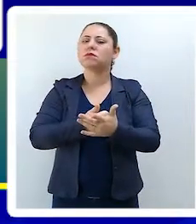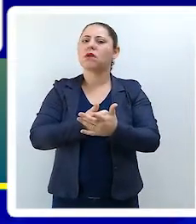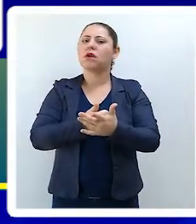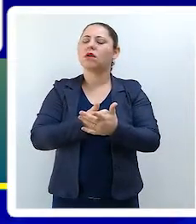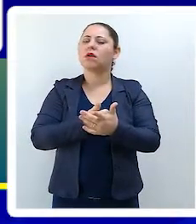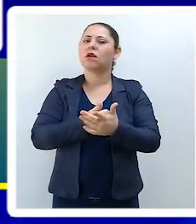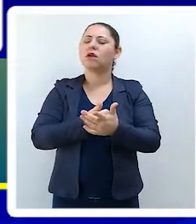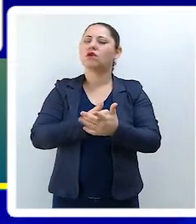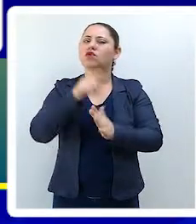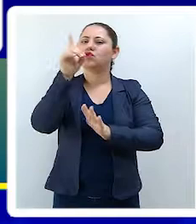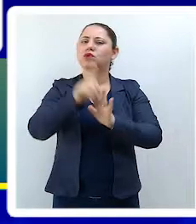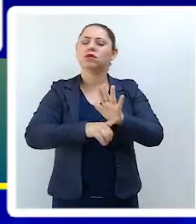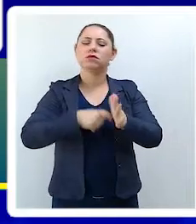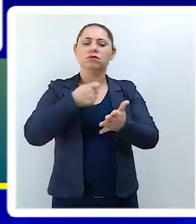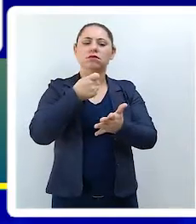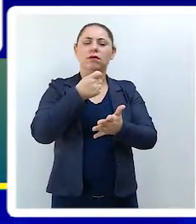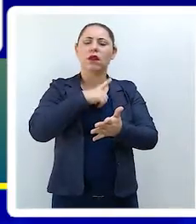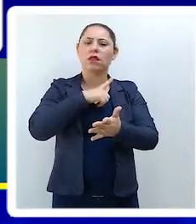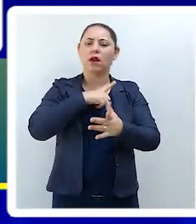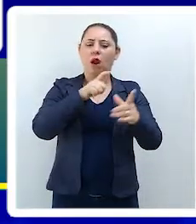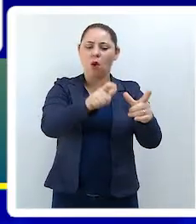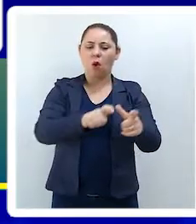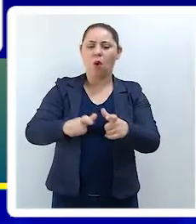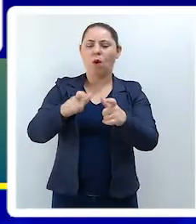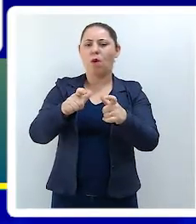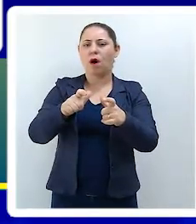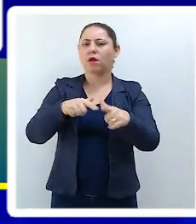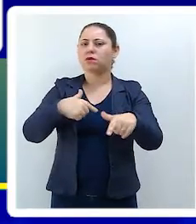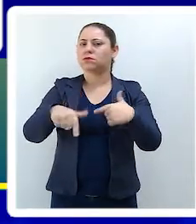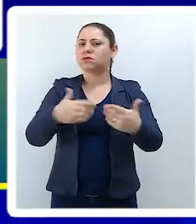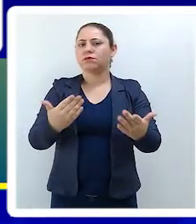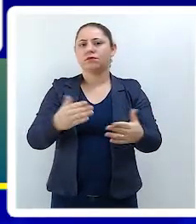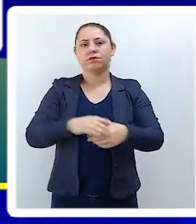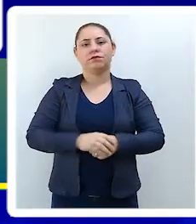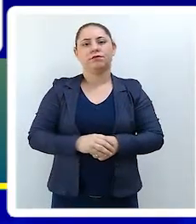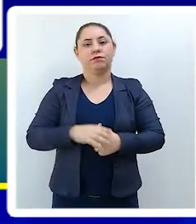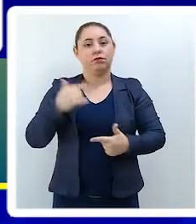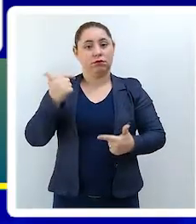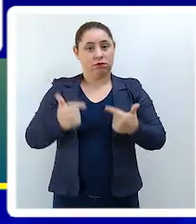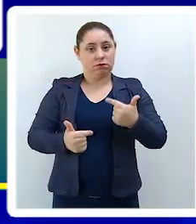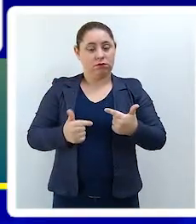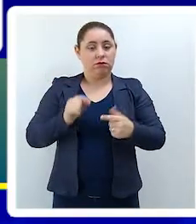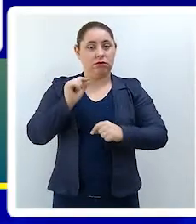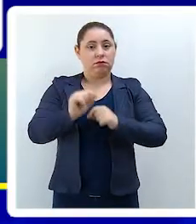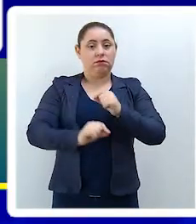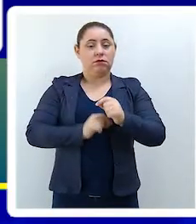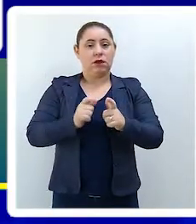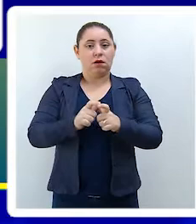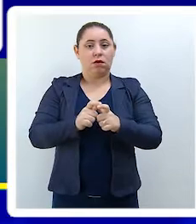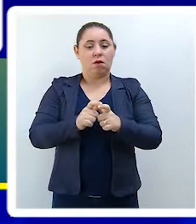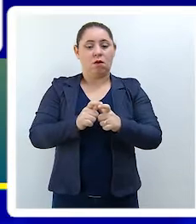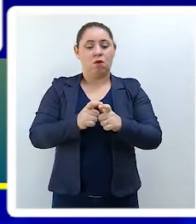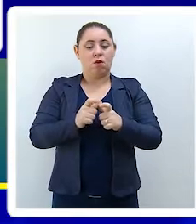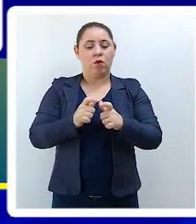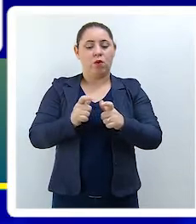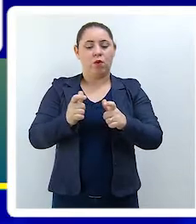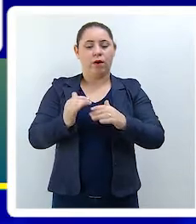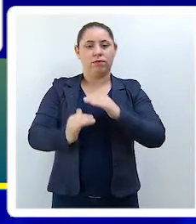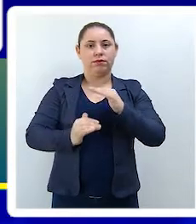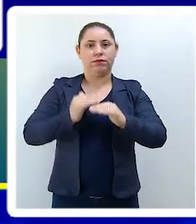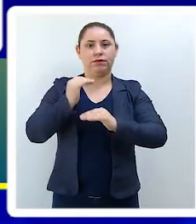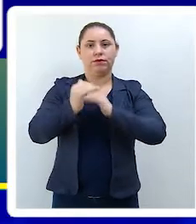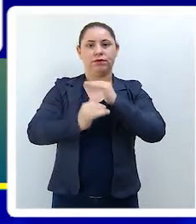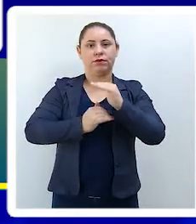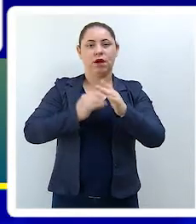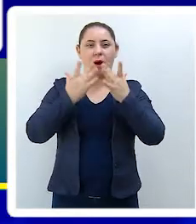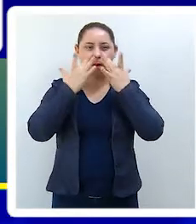garantias para ocupar algum espaço. É uma política que está em crescente evolução,